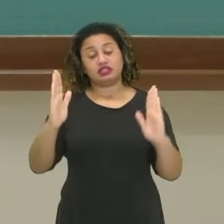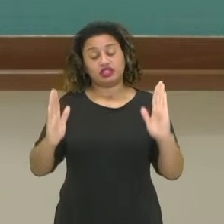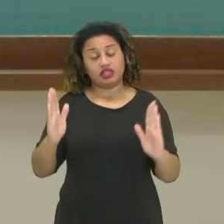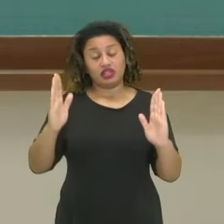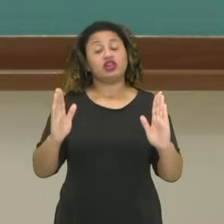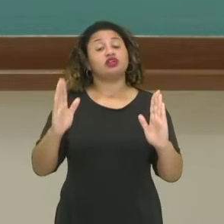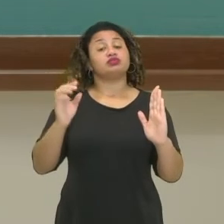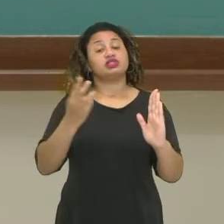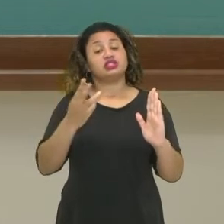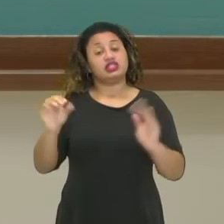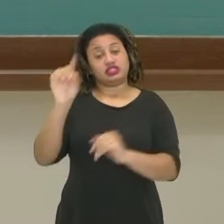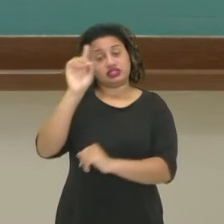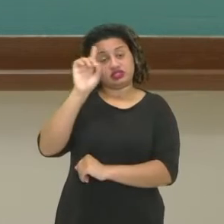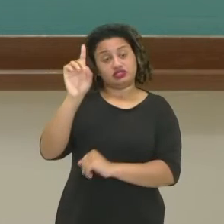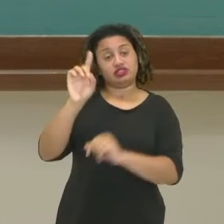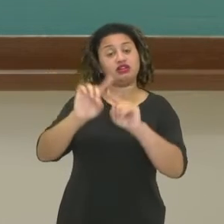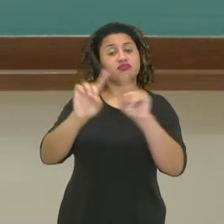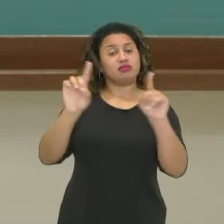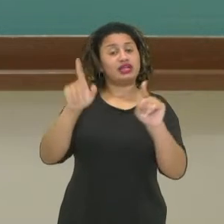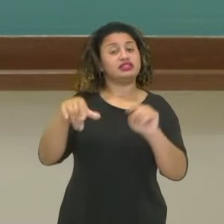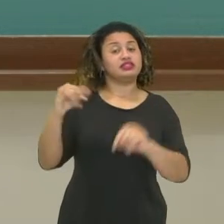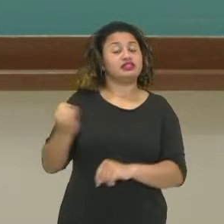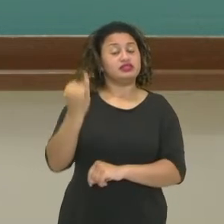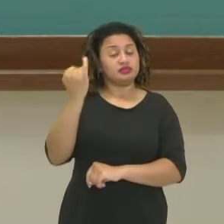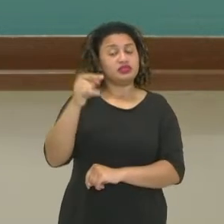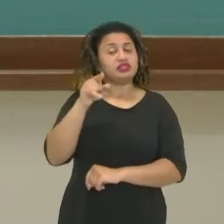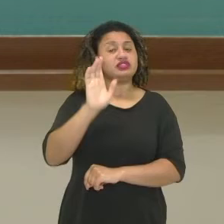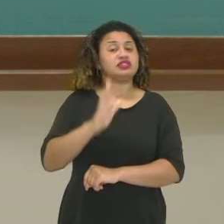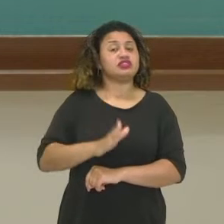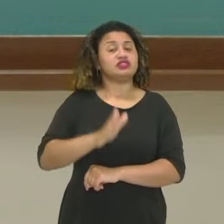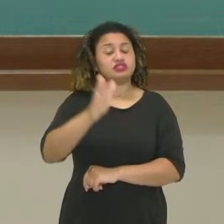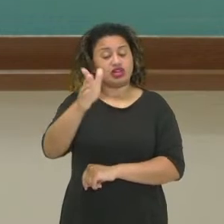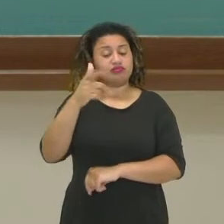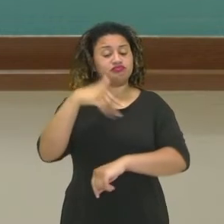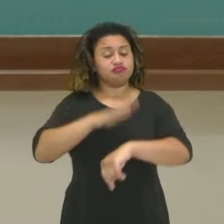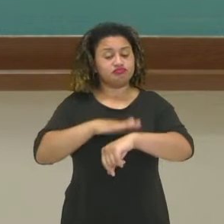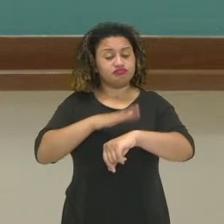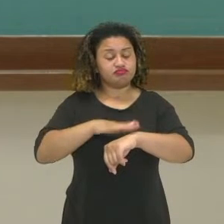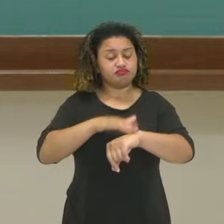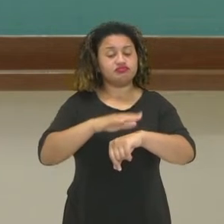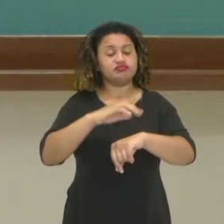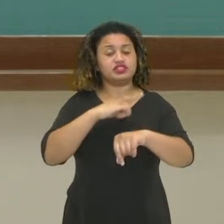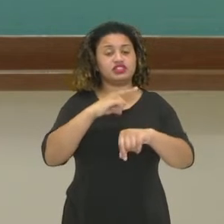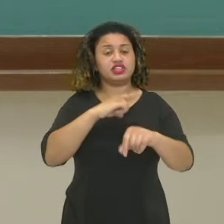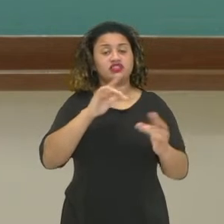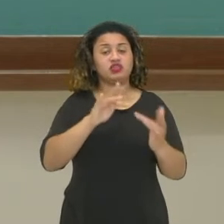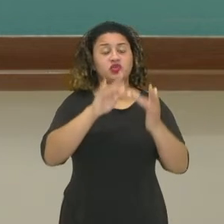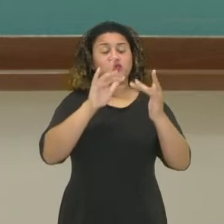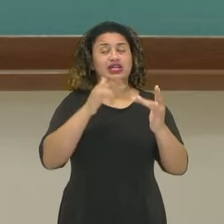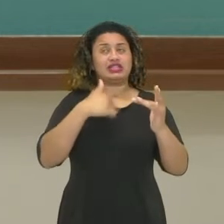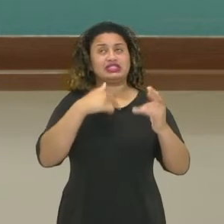tempo de 30 dias. Mas é super importante já, desde o momento que você teve esse relacionamento,